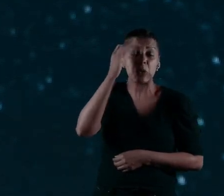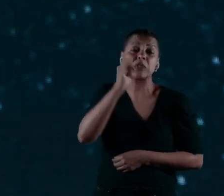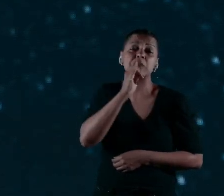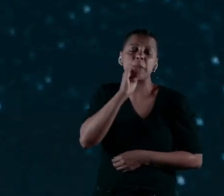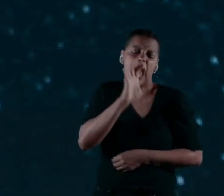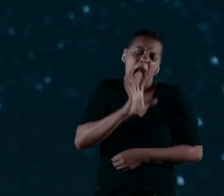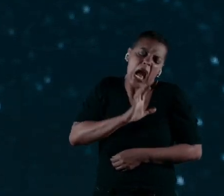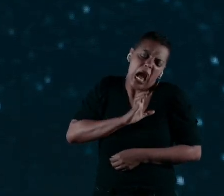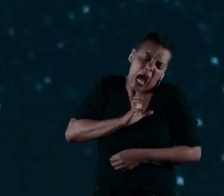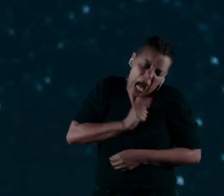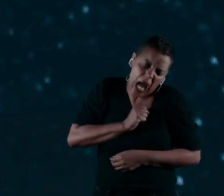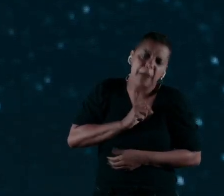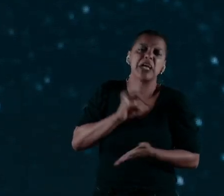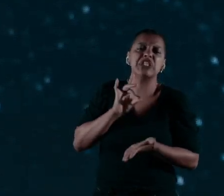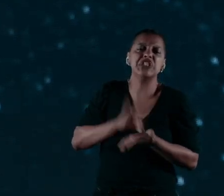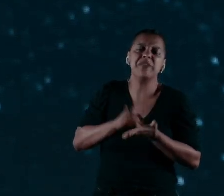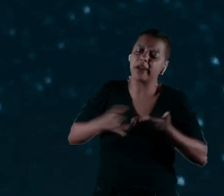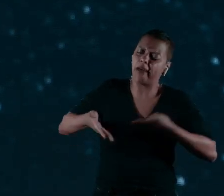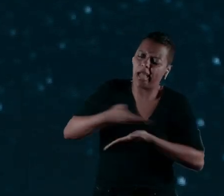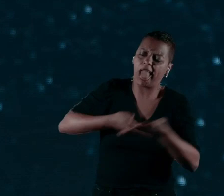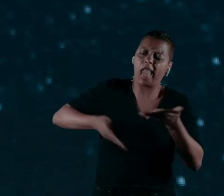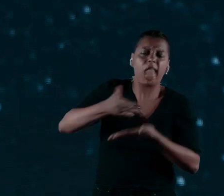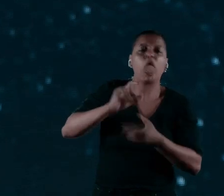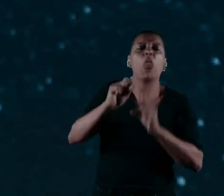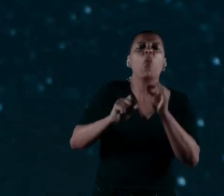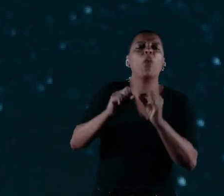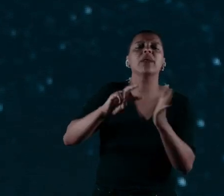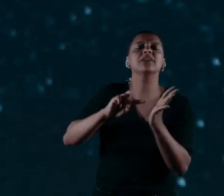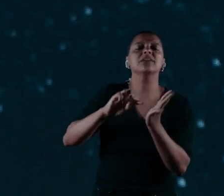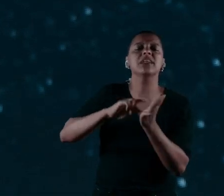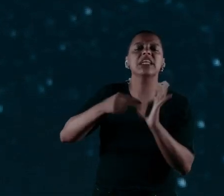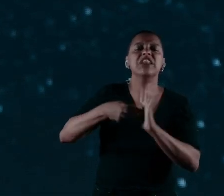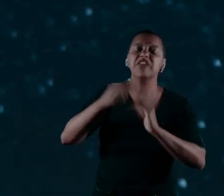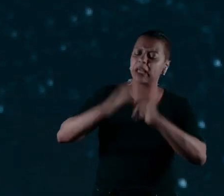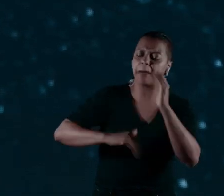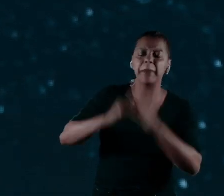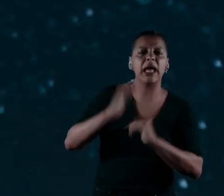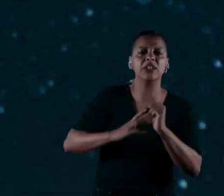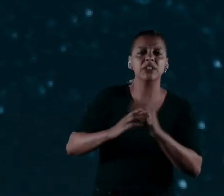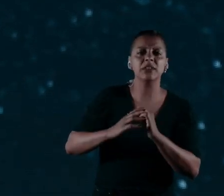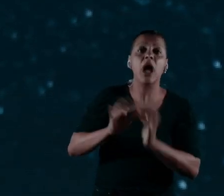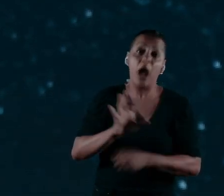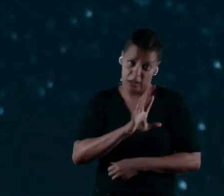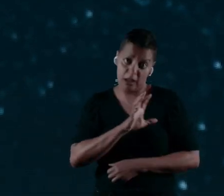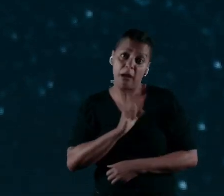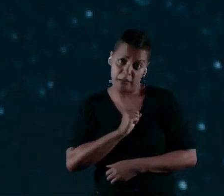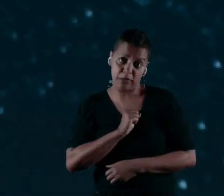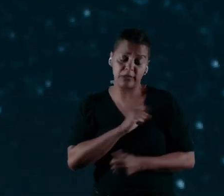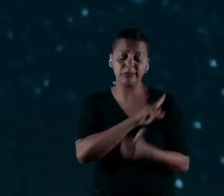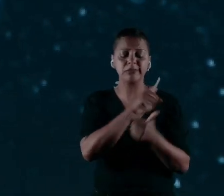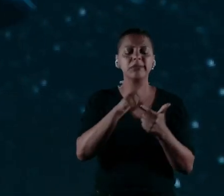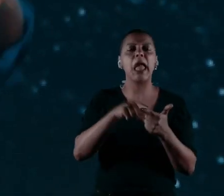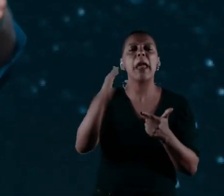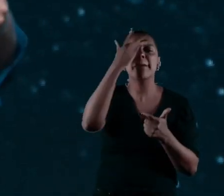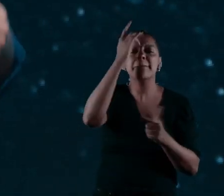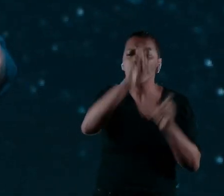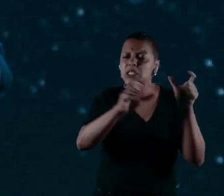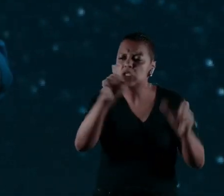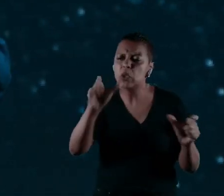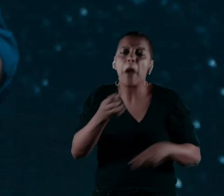quê? Diga assim, amorosas. Entenderam a lógica, né? Pessoas que praticam a bondade